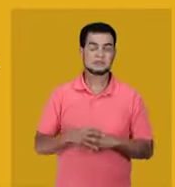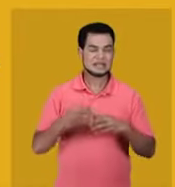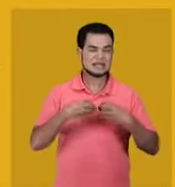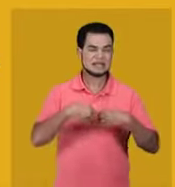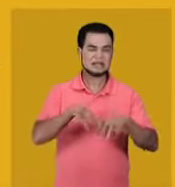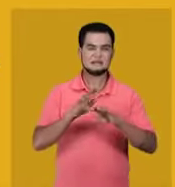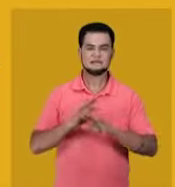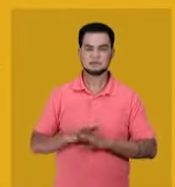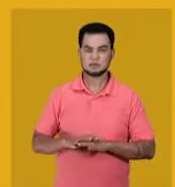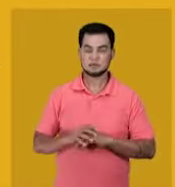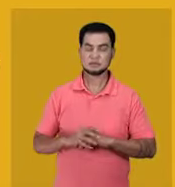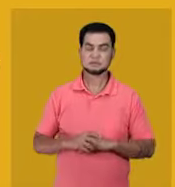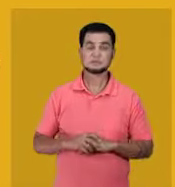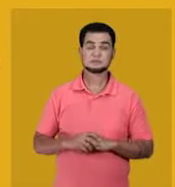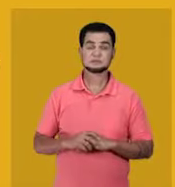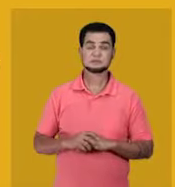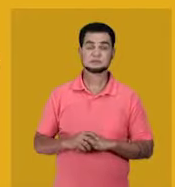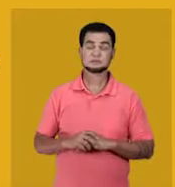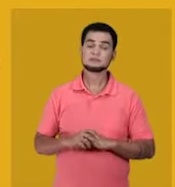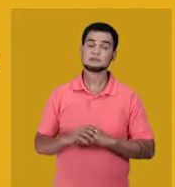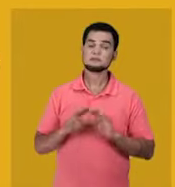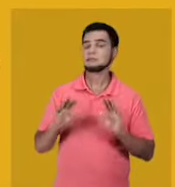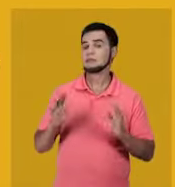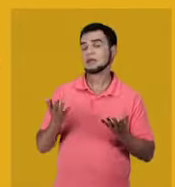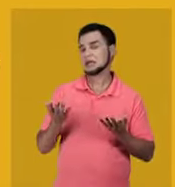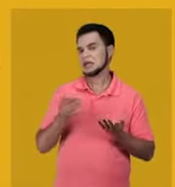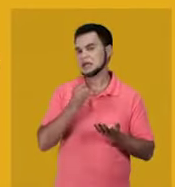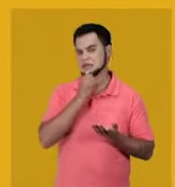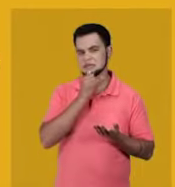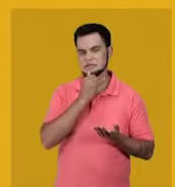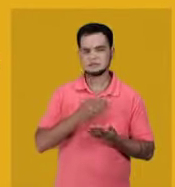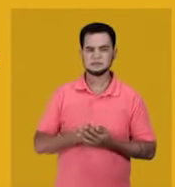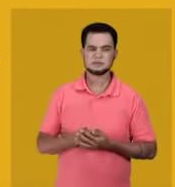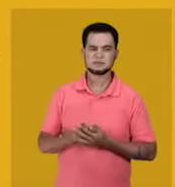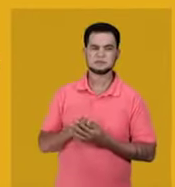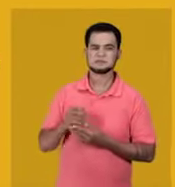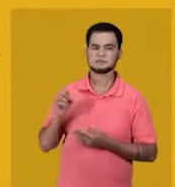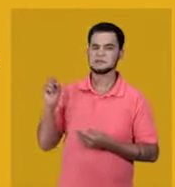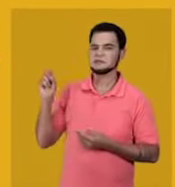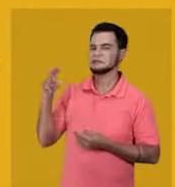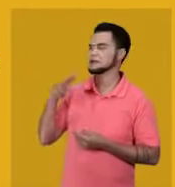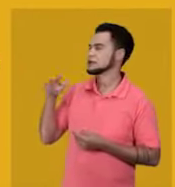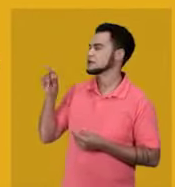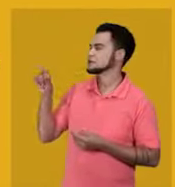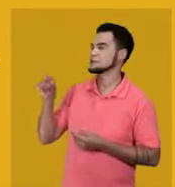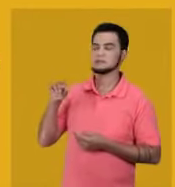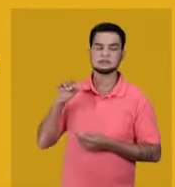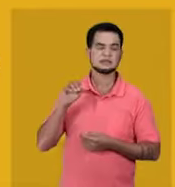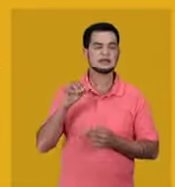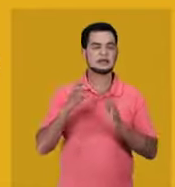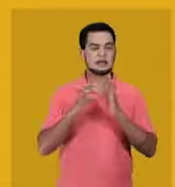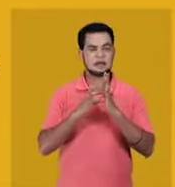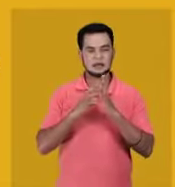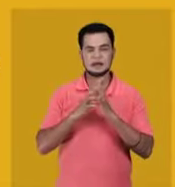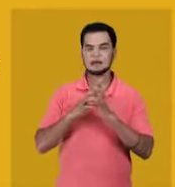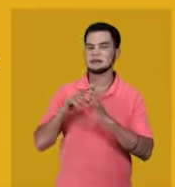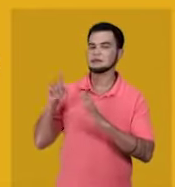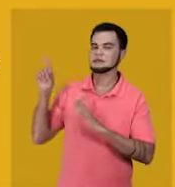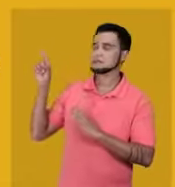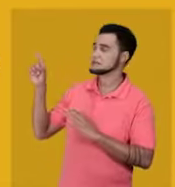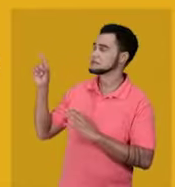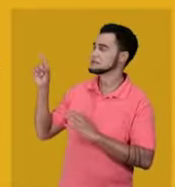né, por esse tipo de infecção, as virais, a AIDS, hepatite B e C e